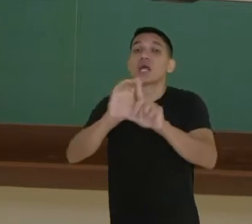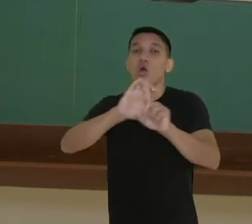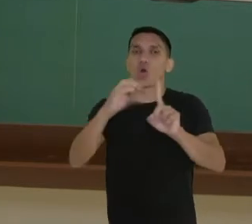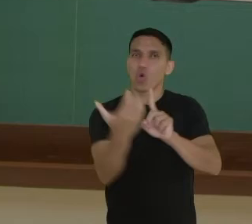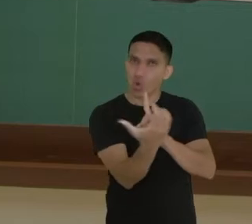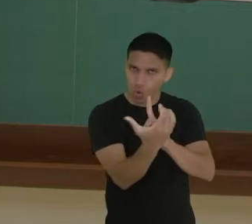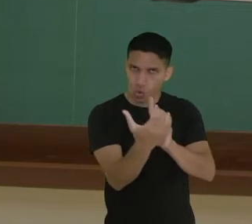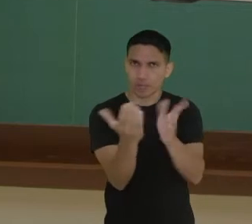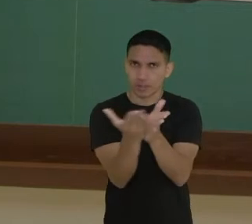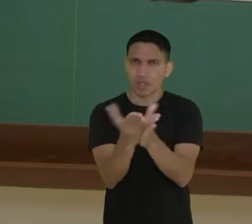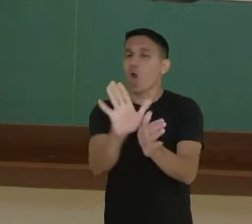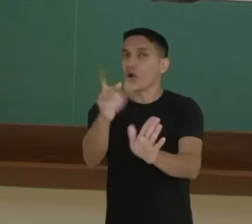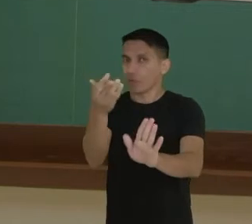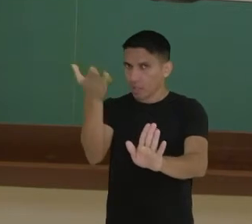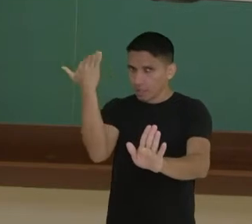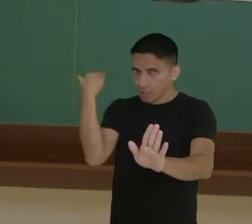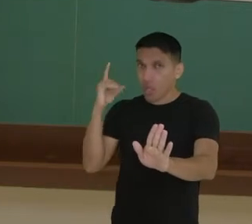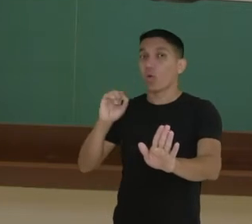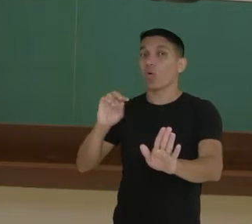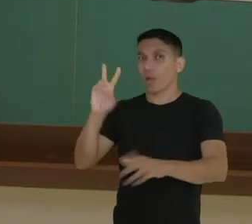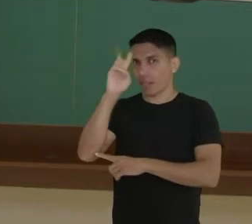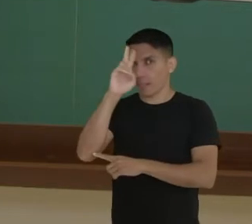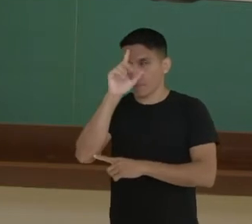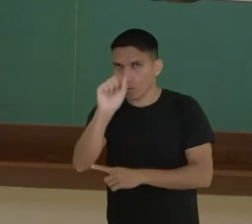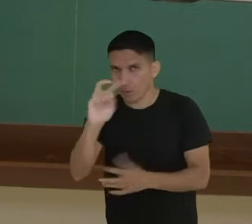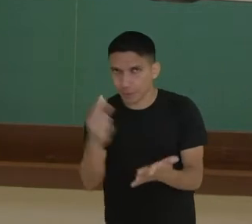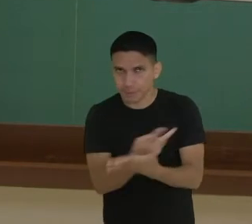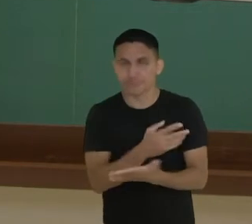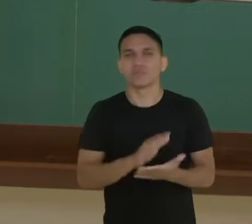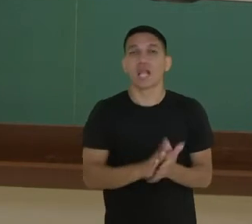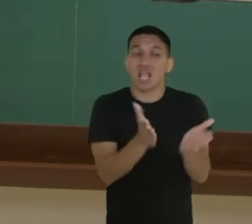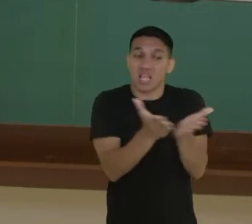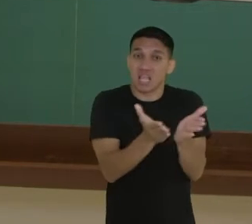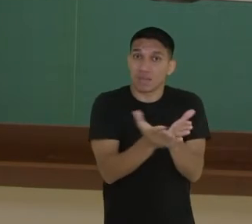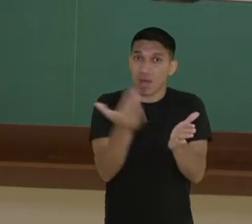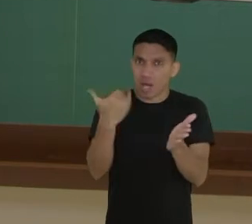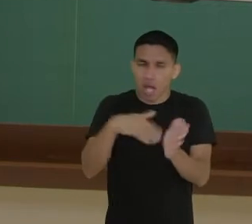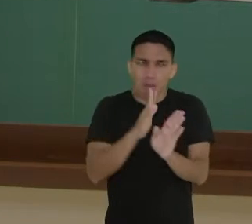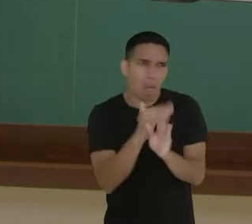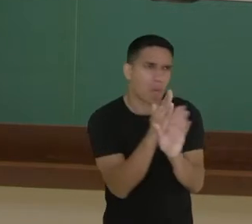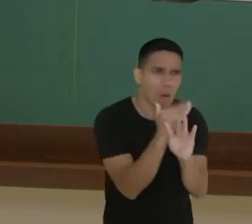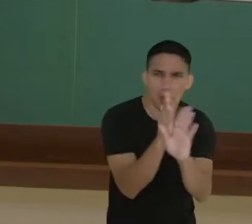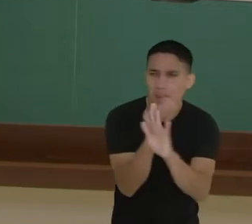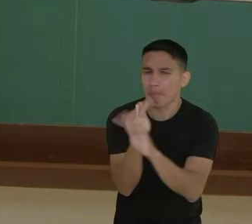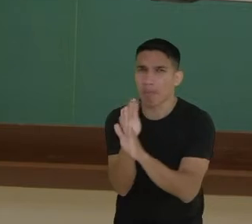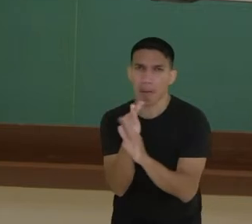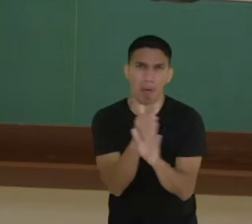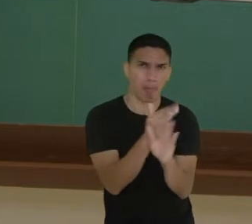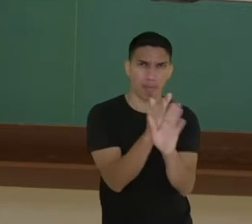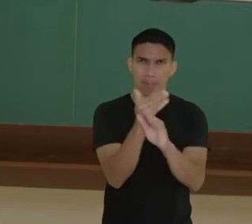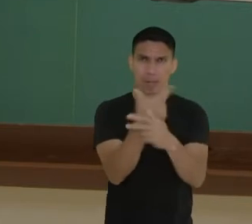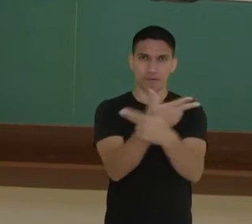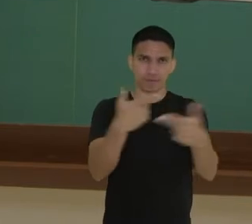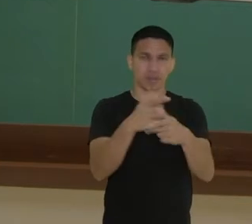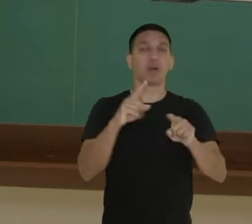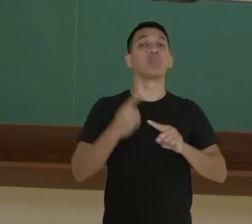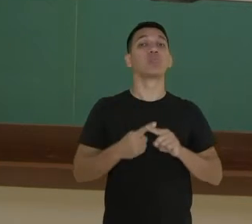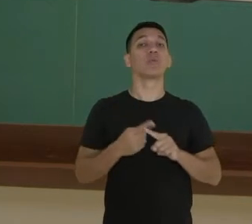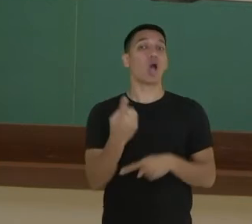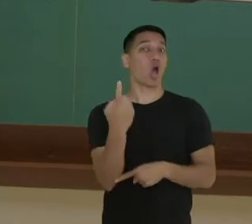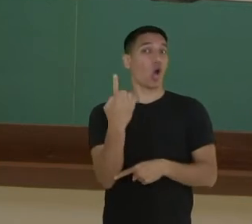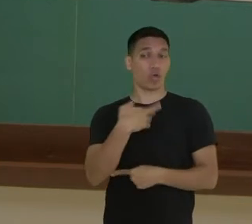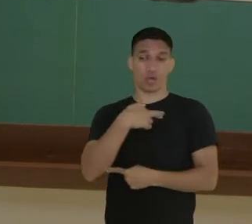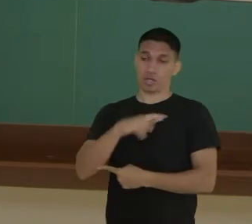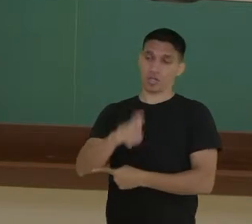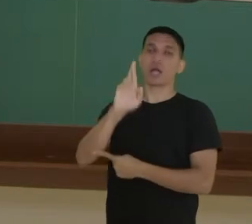voltar um pouquinho no tempo? Vale a gente lembrar que o cristianismo ele era perseguido pelos imperadores, porque a única religião